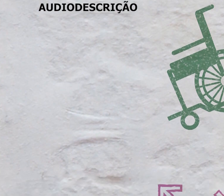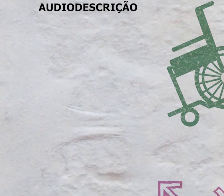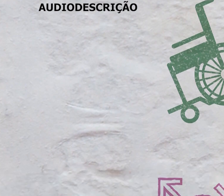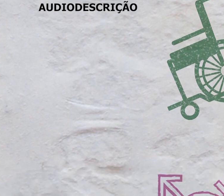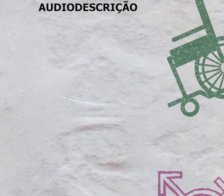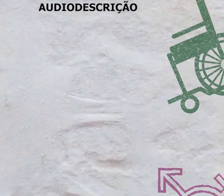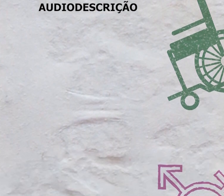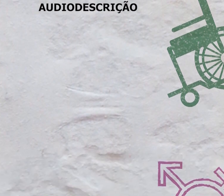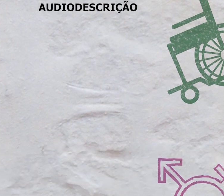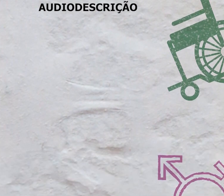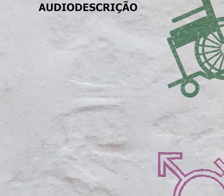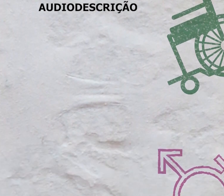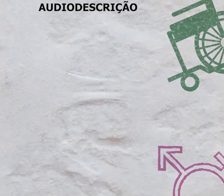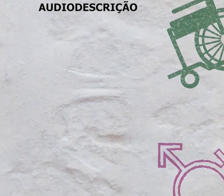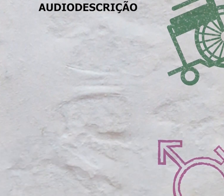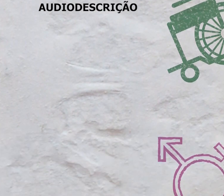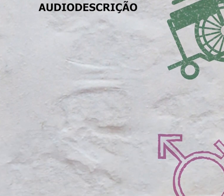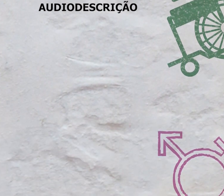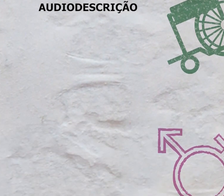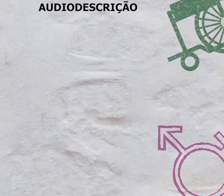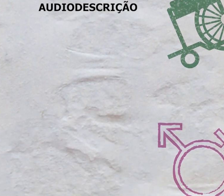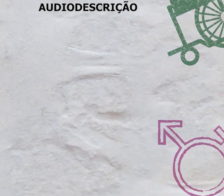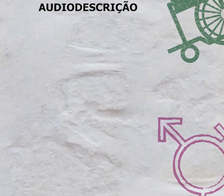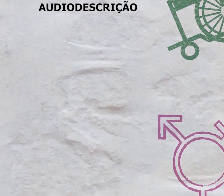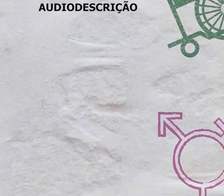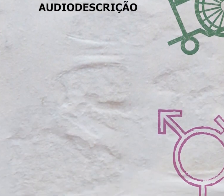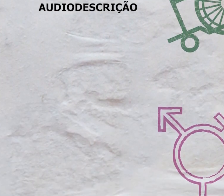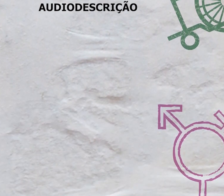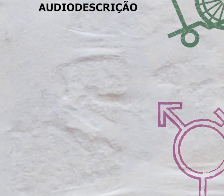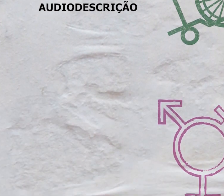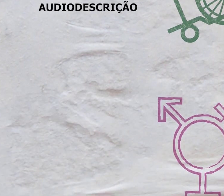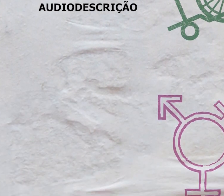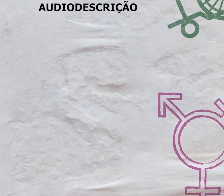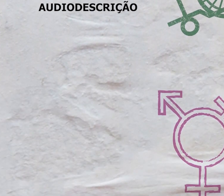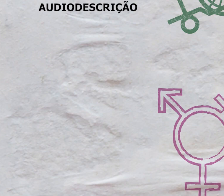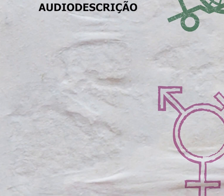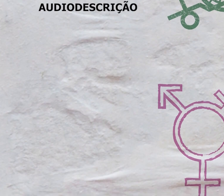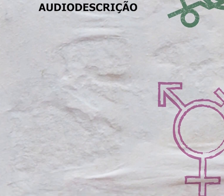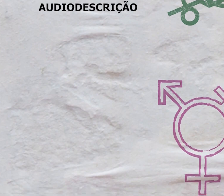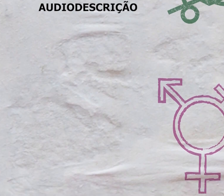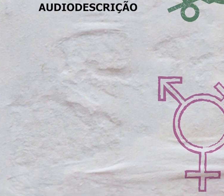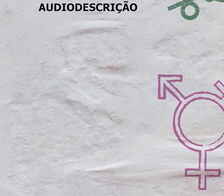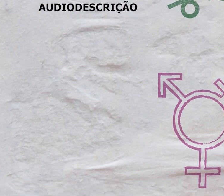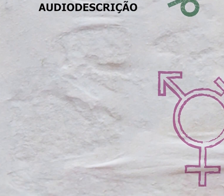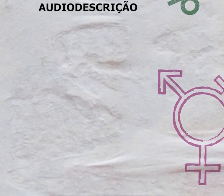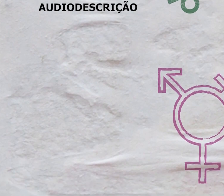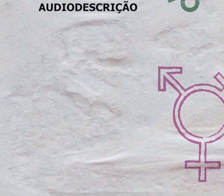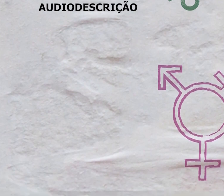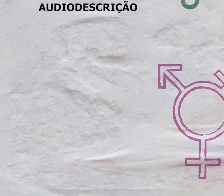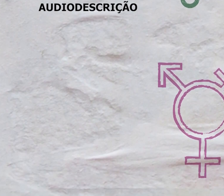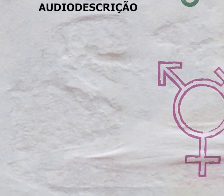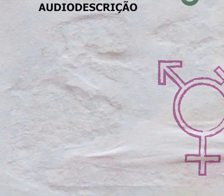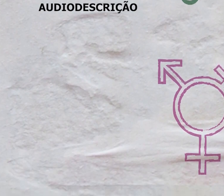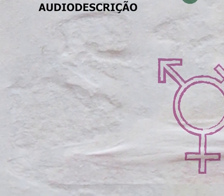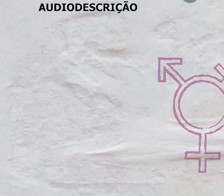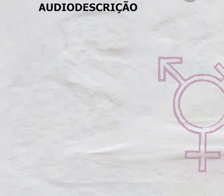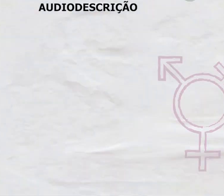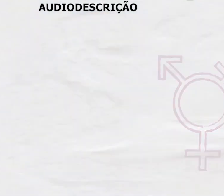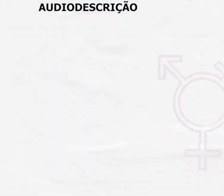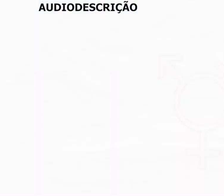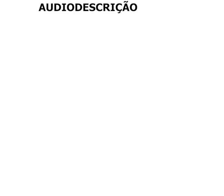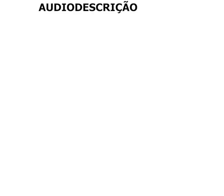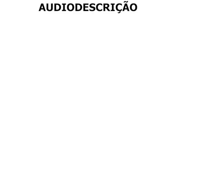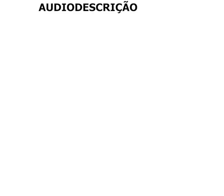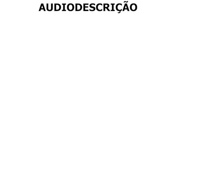cadeira de rodas. A junção dos símbolos do masculino e do feminino. Um livro, um caderno e mãos fazendo sinais